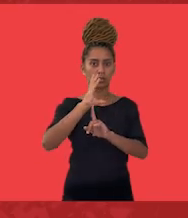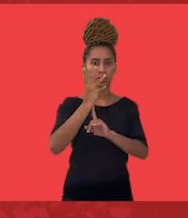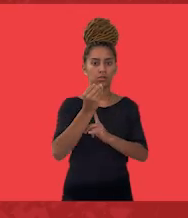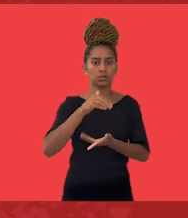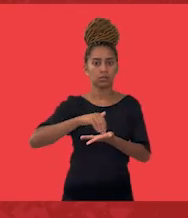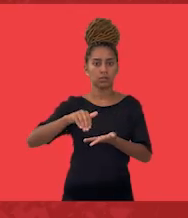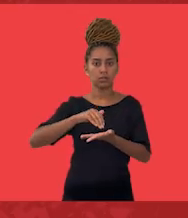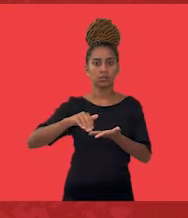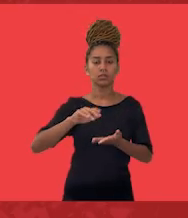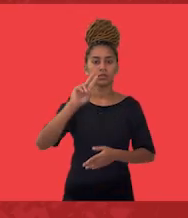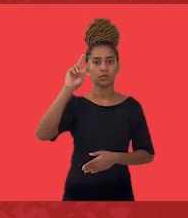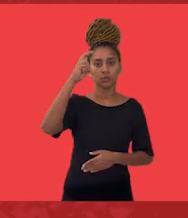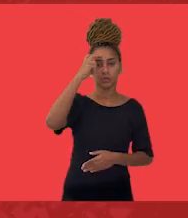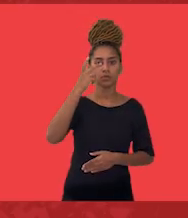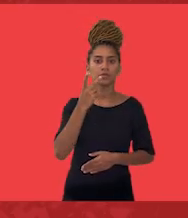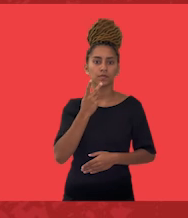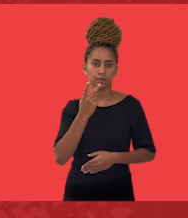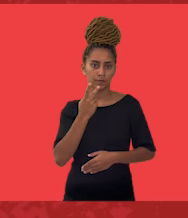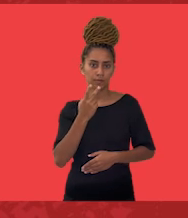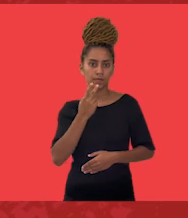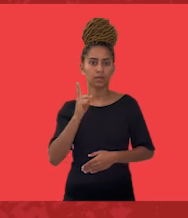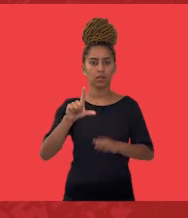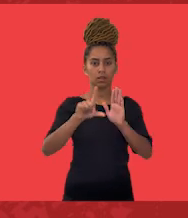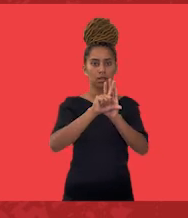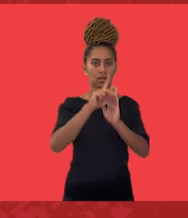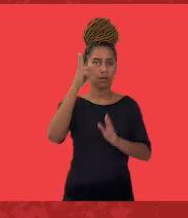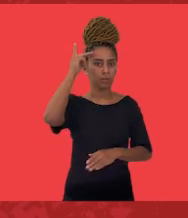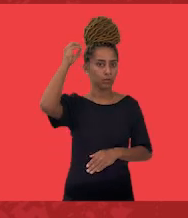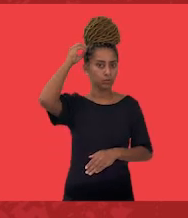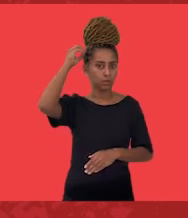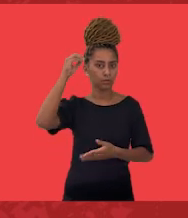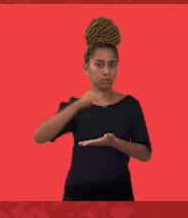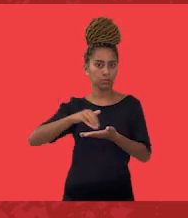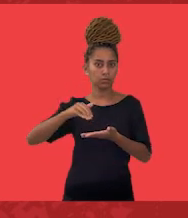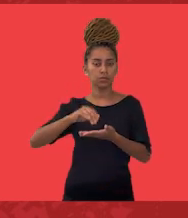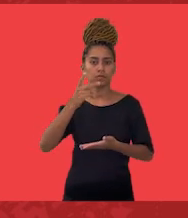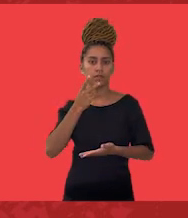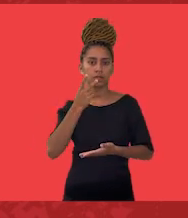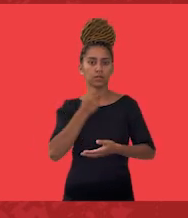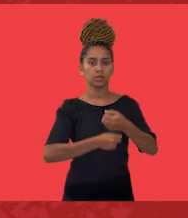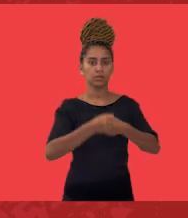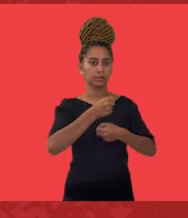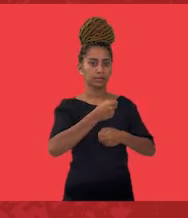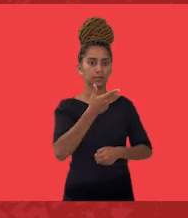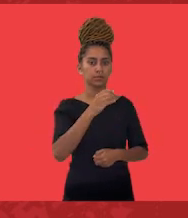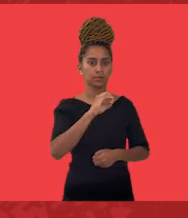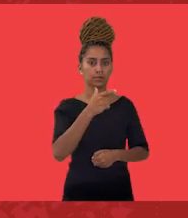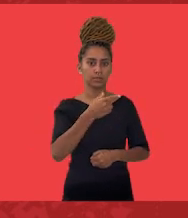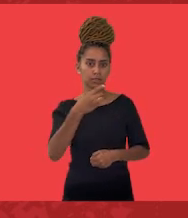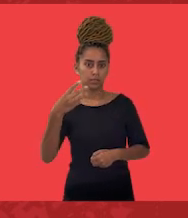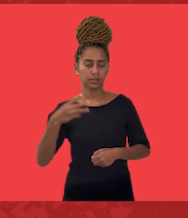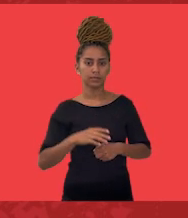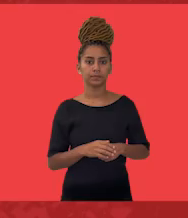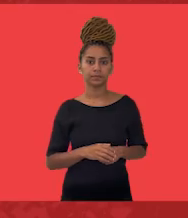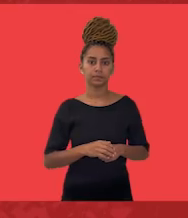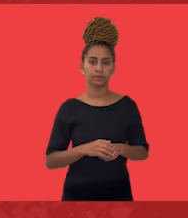de 2022 e pelo edital para as artes da Secretaria de Cultura de Fortaleza, Lei Paulo